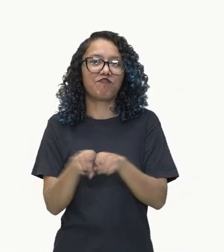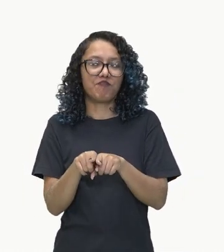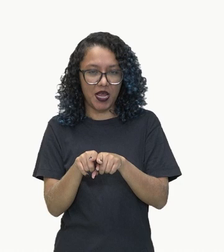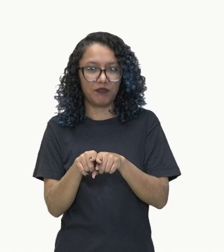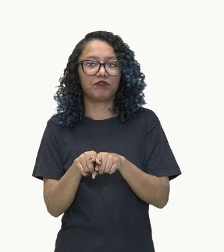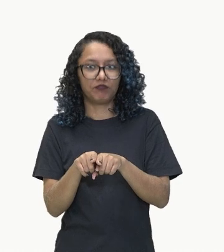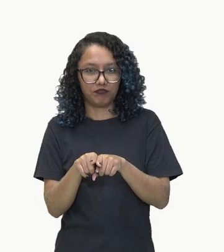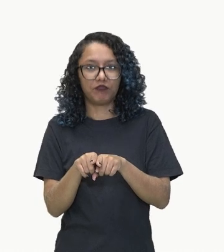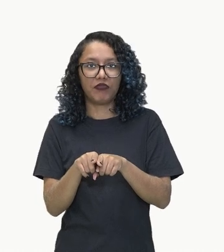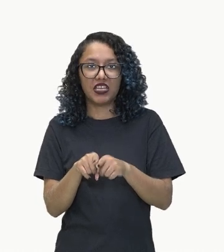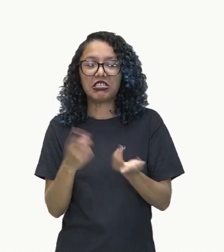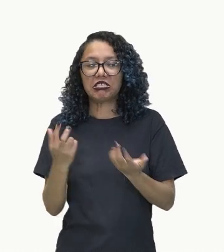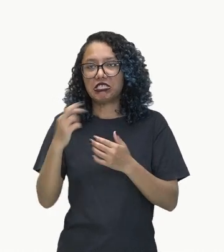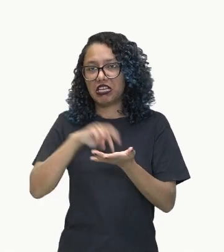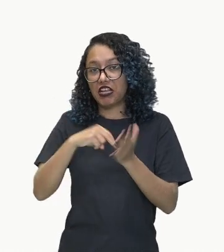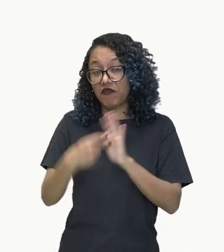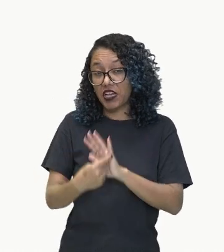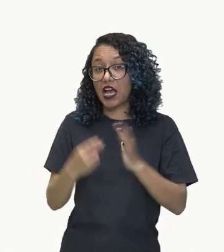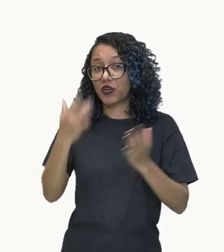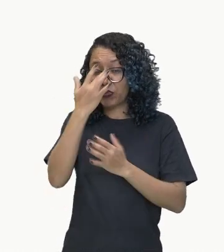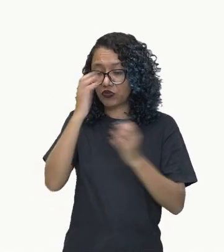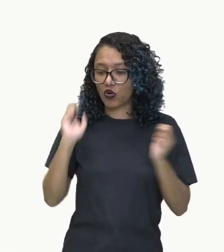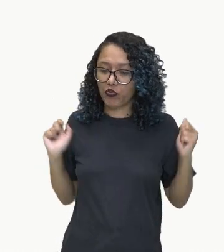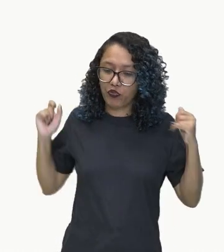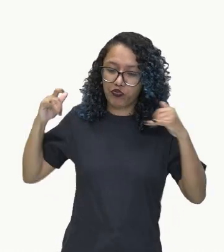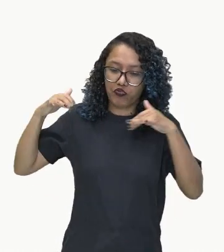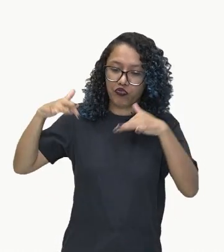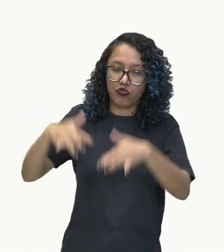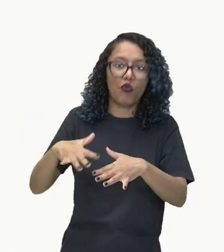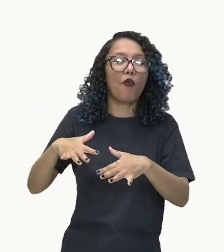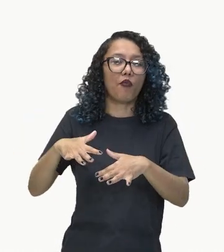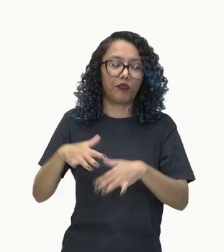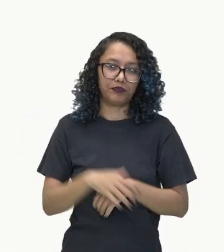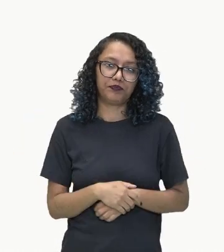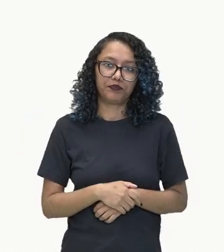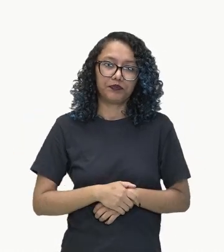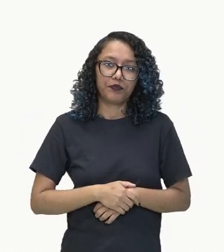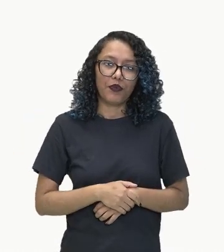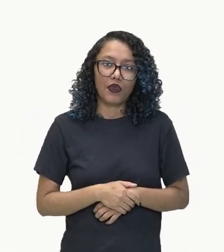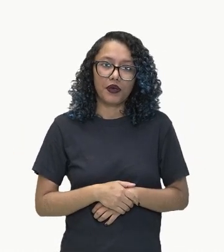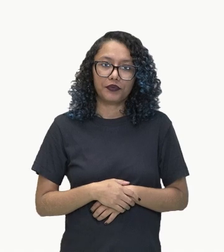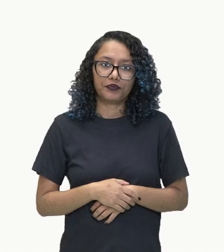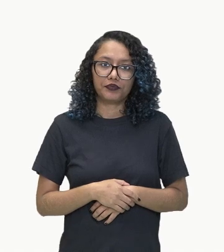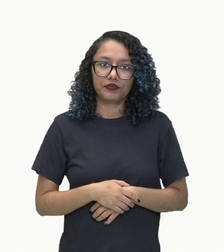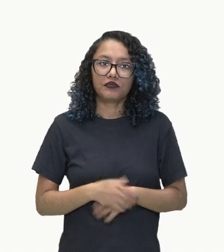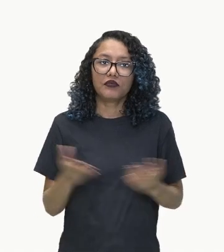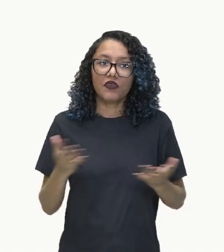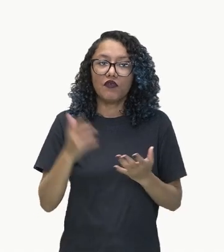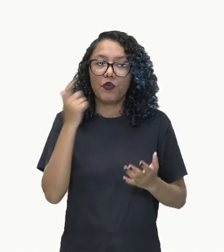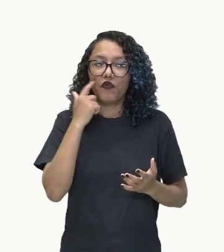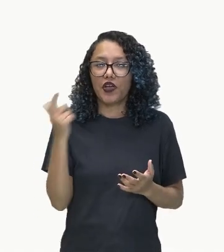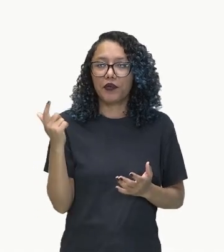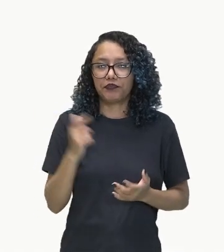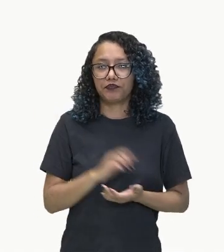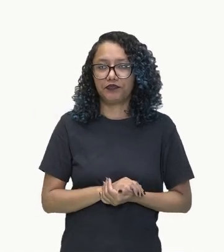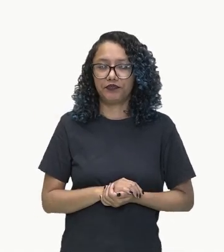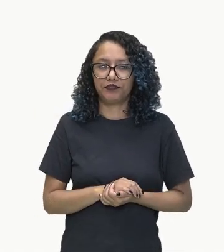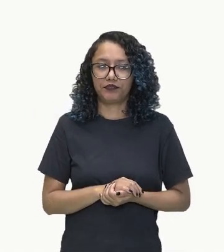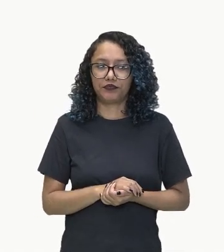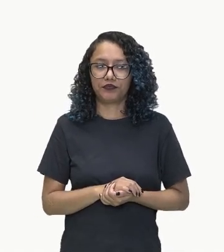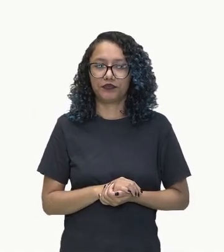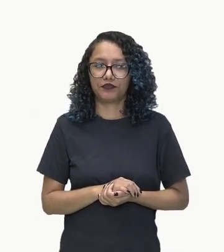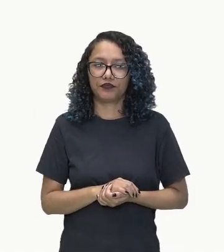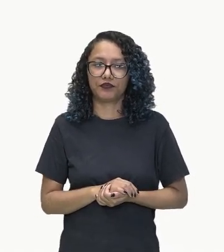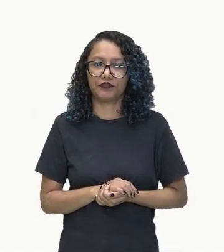populacional nessas áreas. E aí a gente já parte para o mapa justamente para verificar essa informação. Então, eu vou